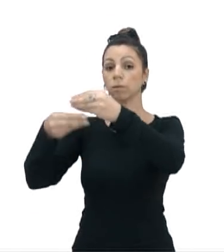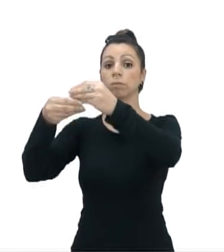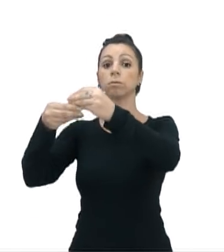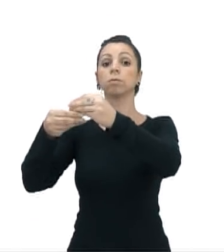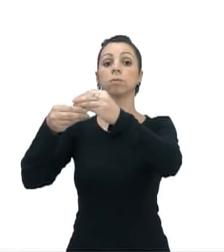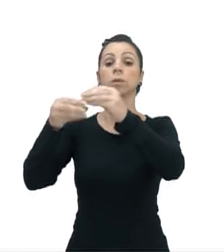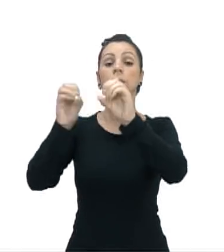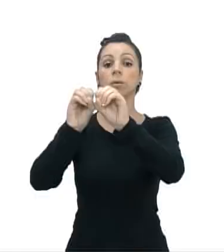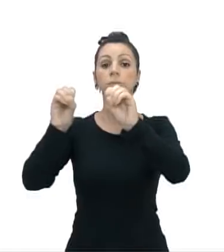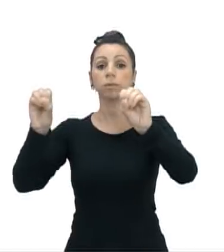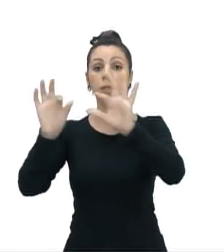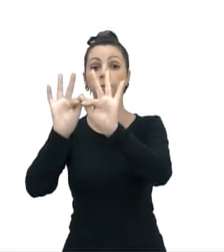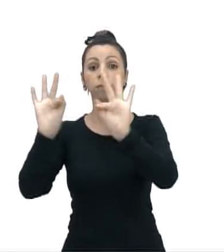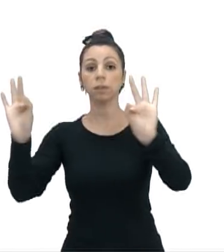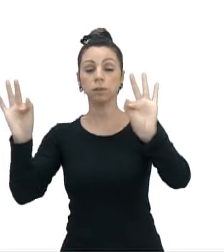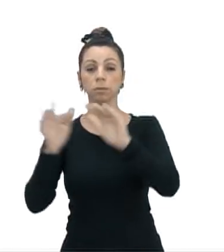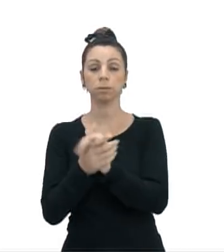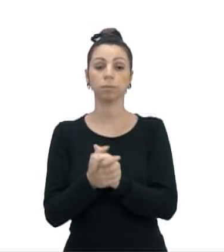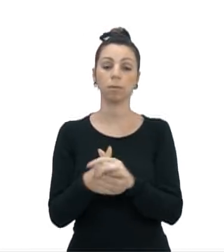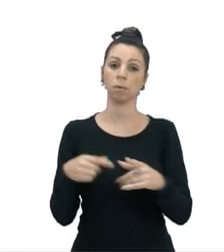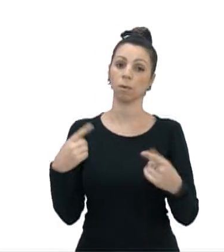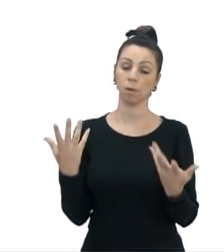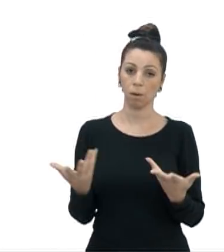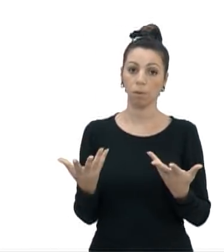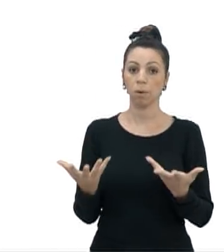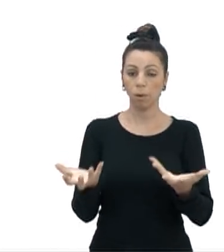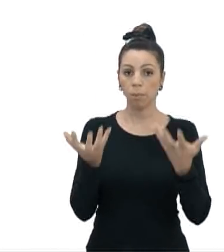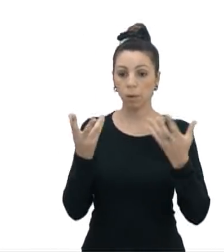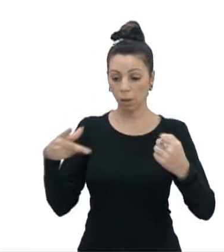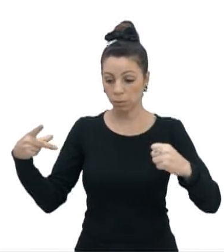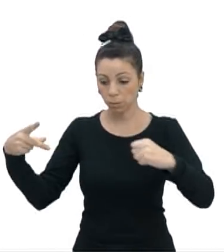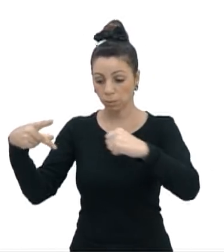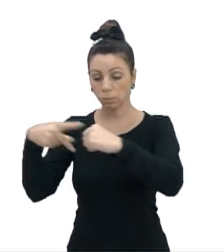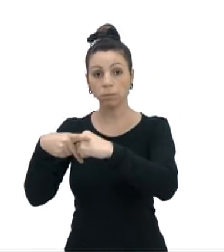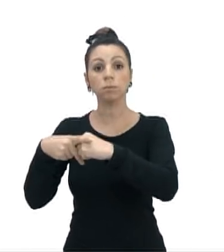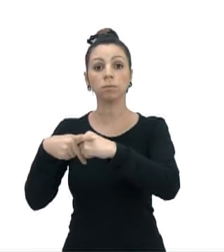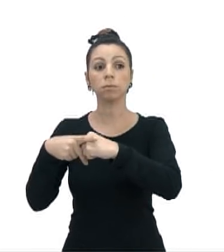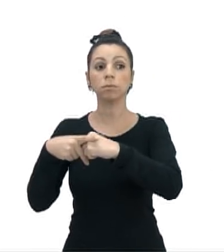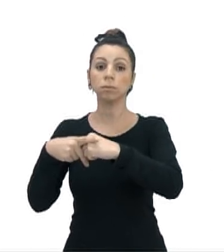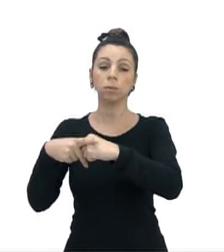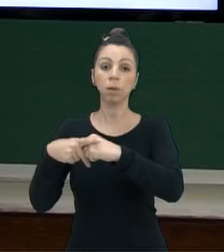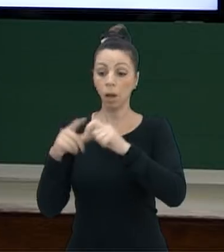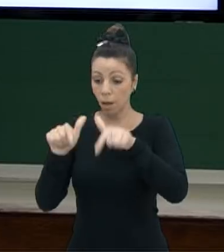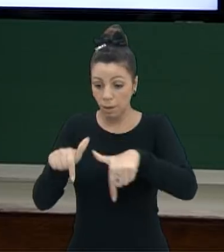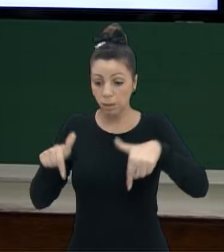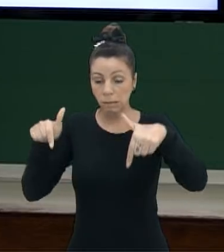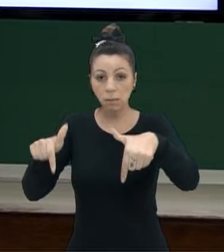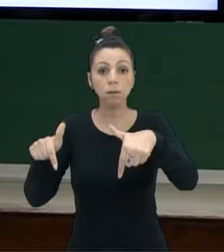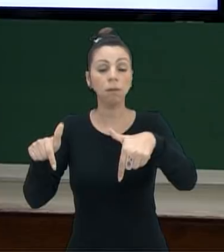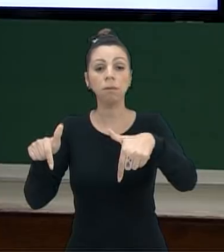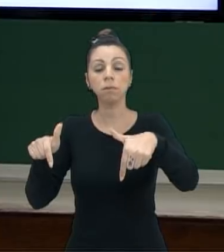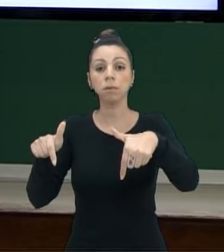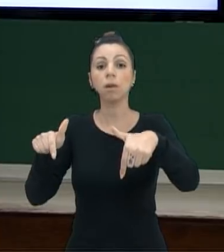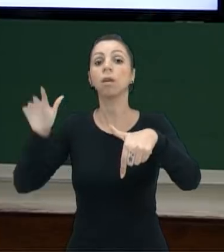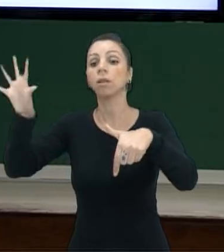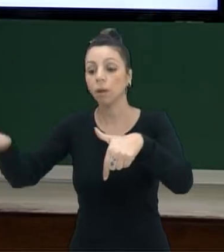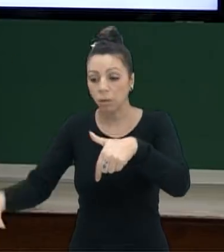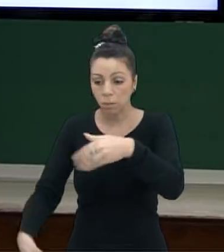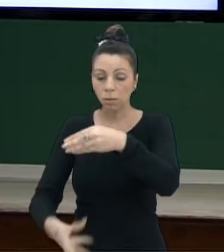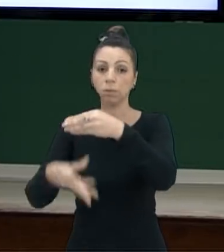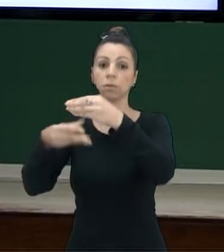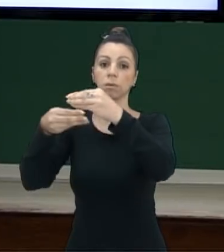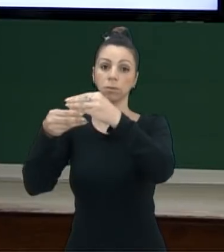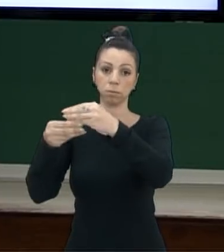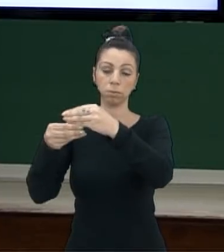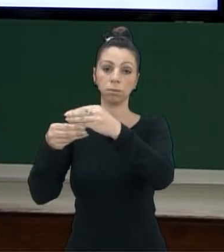oração. Pessoal, quando eu quero usar um pronome e ele não está fazendo a ação, ele está complementando a ação